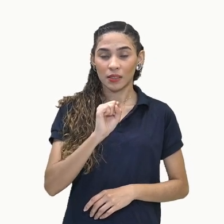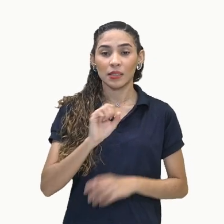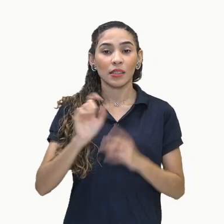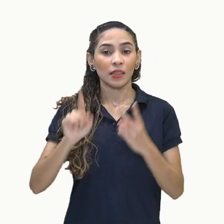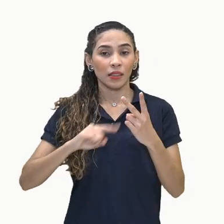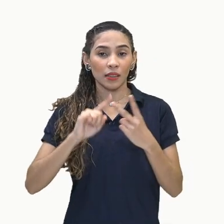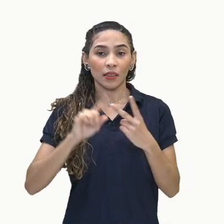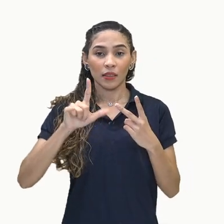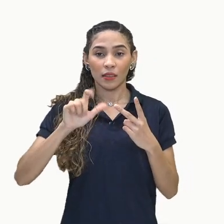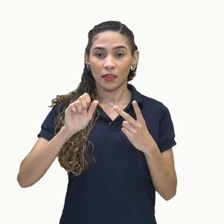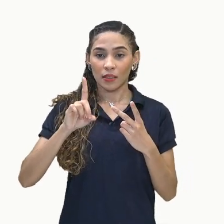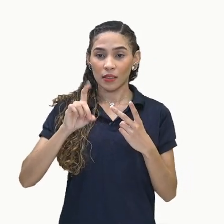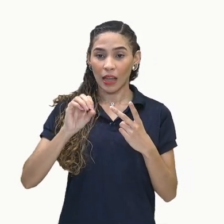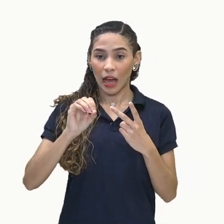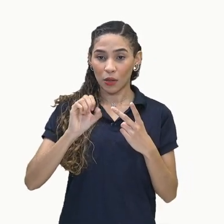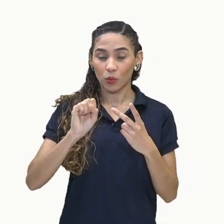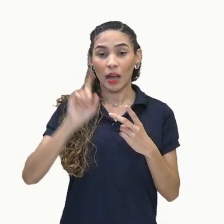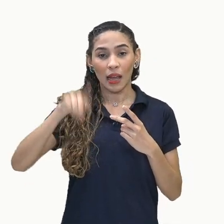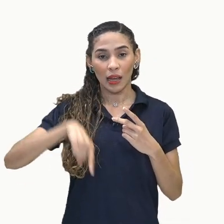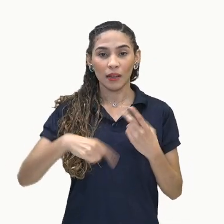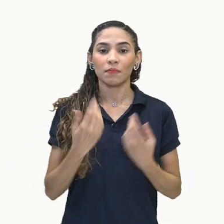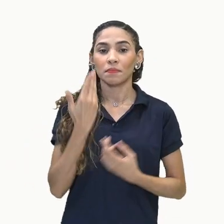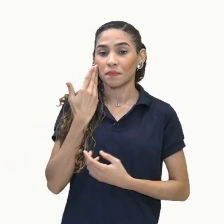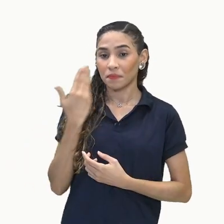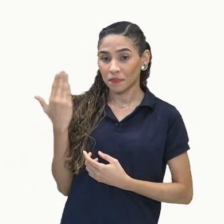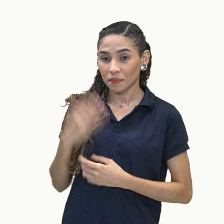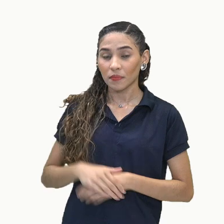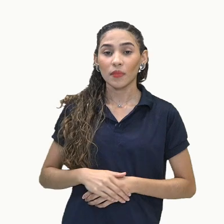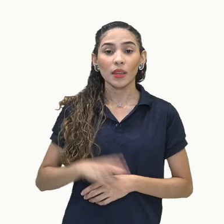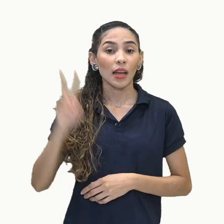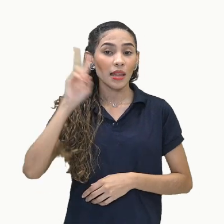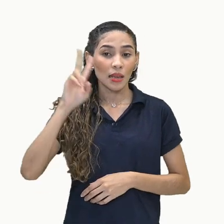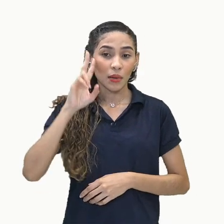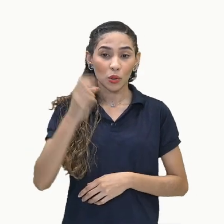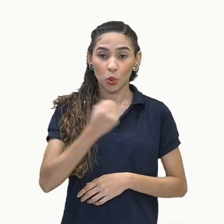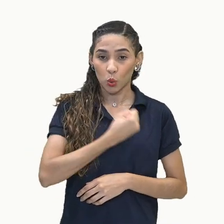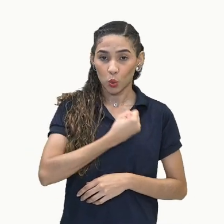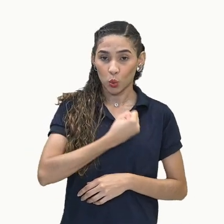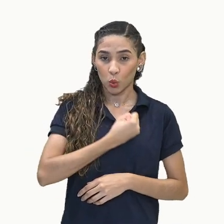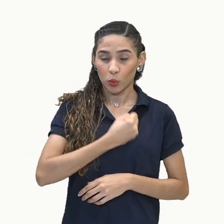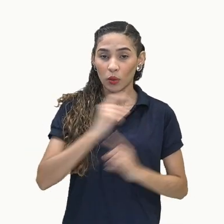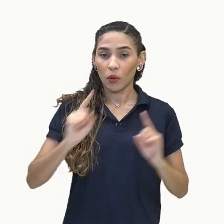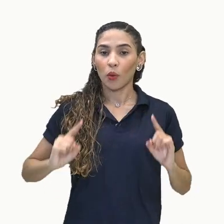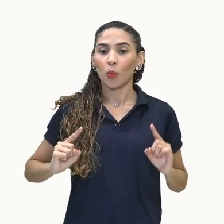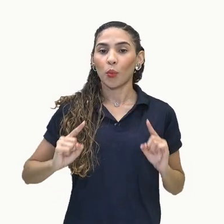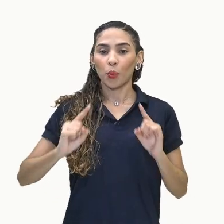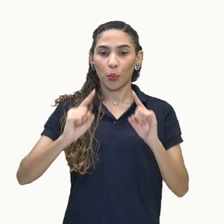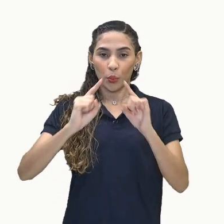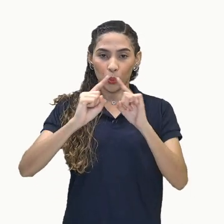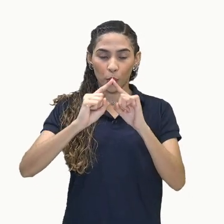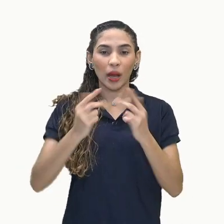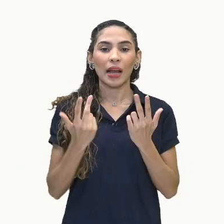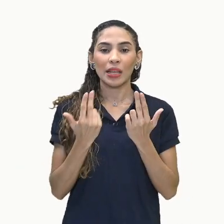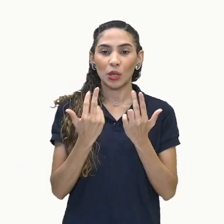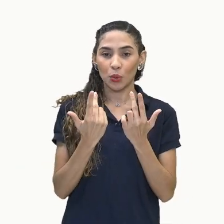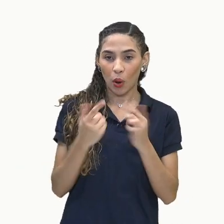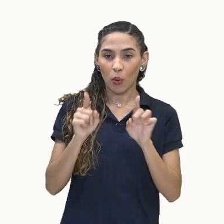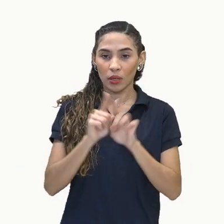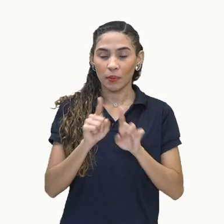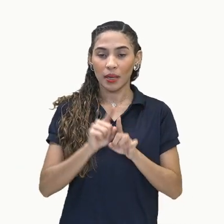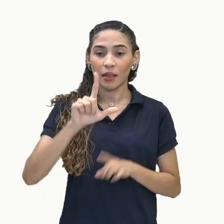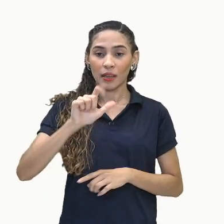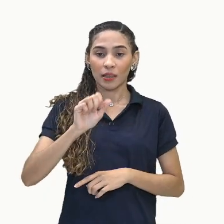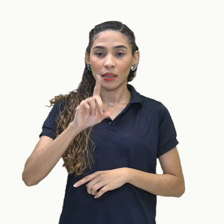o triângulo. Lembrando que o meu número de vértices sempre será igual ao meu número de